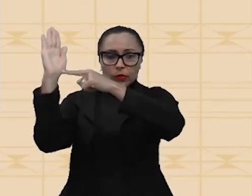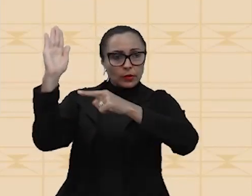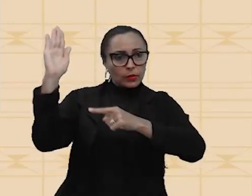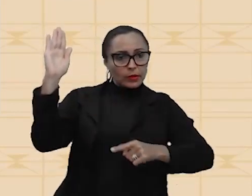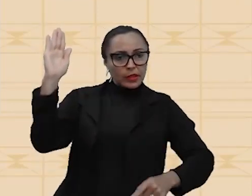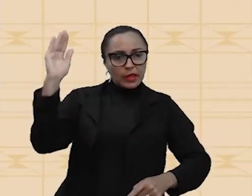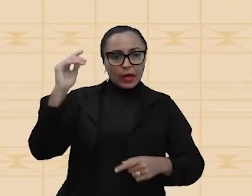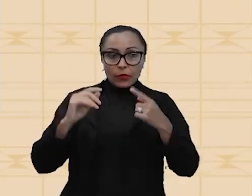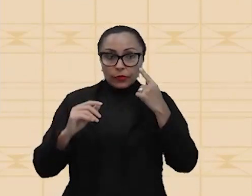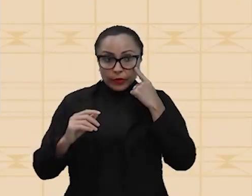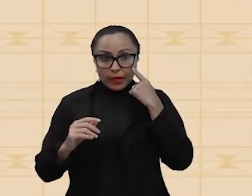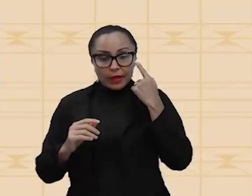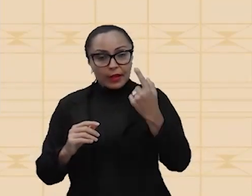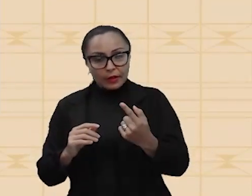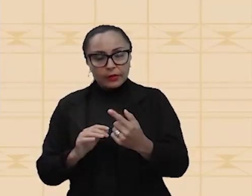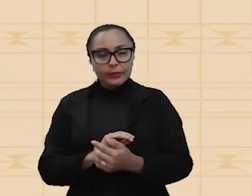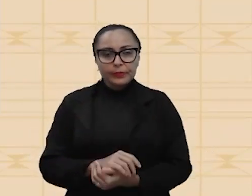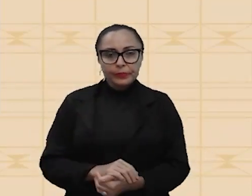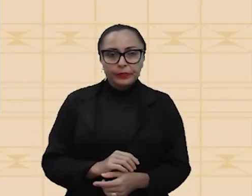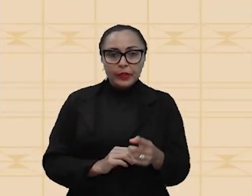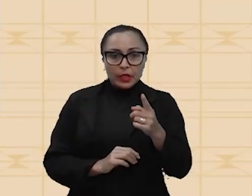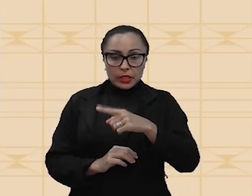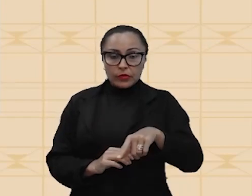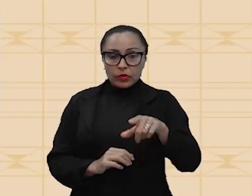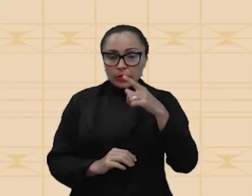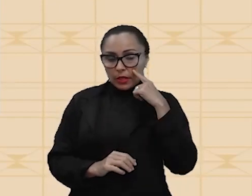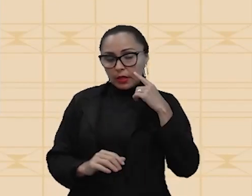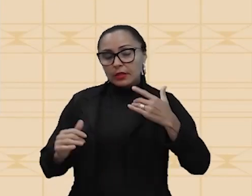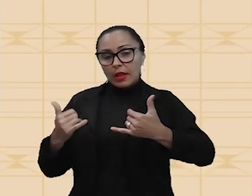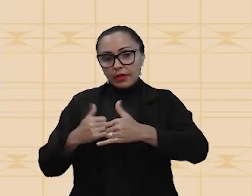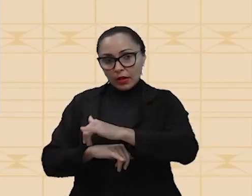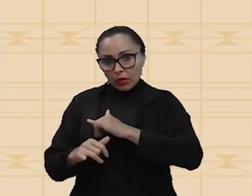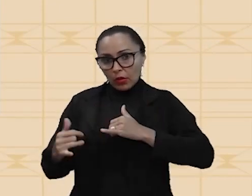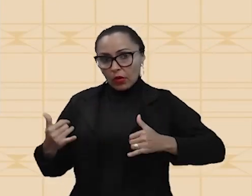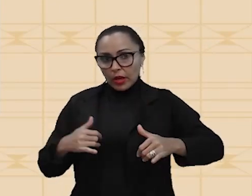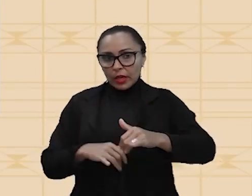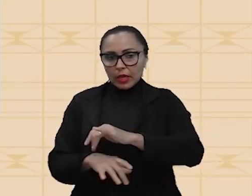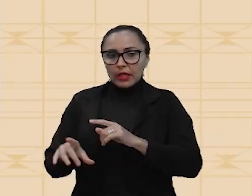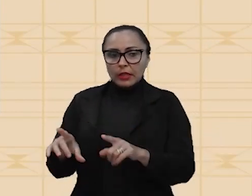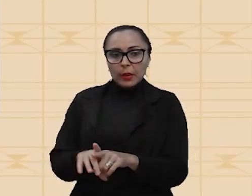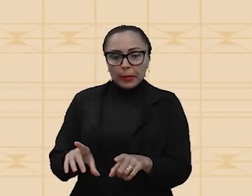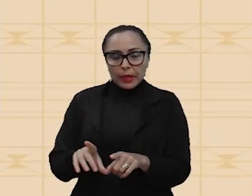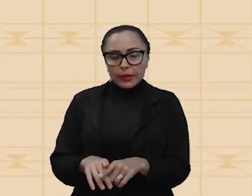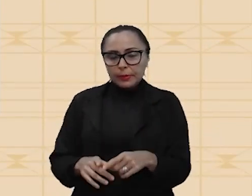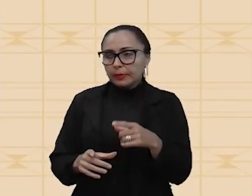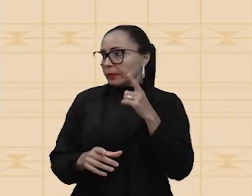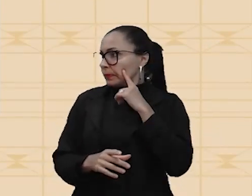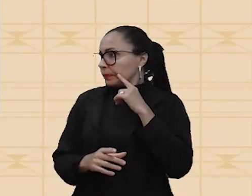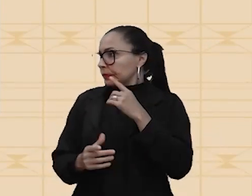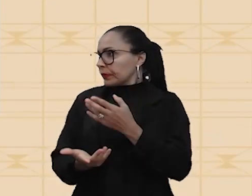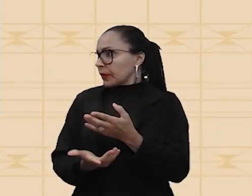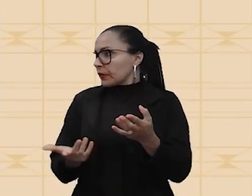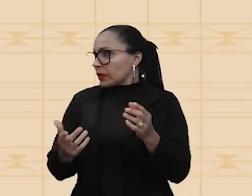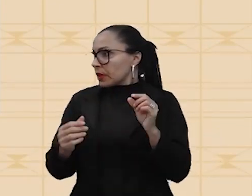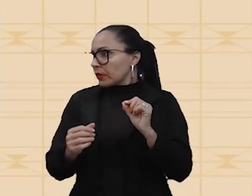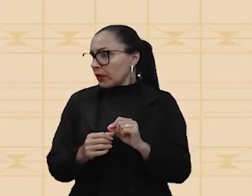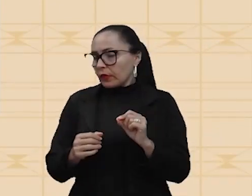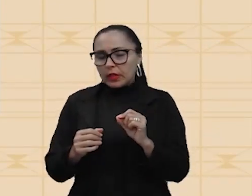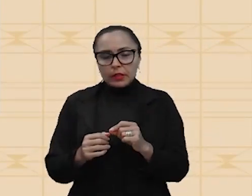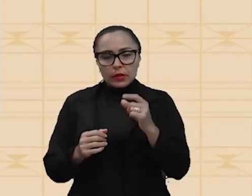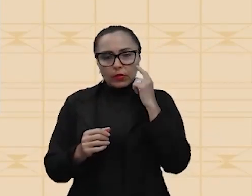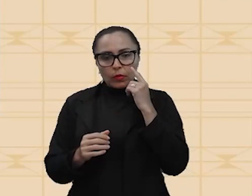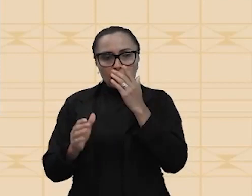nisso, que se você quiser essa corrente que está passando por esse equipamento, você vai fazer uma divisão da